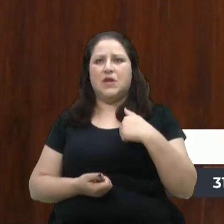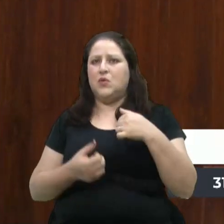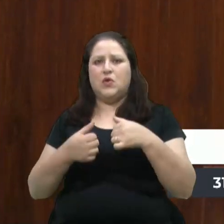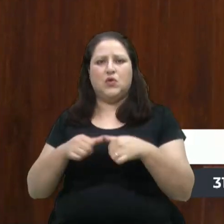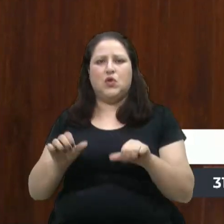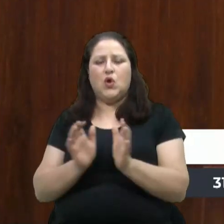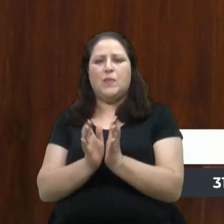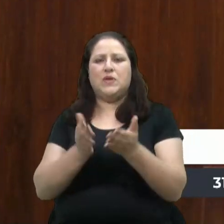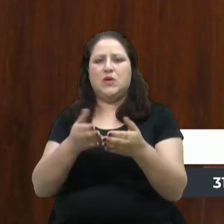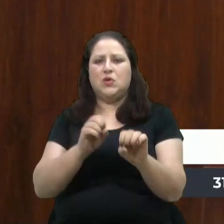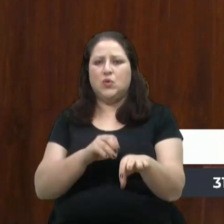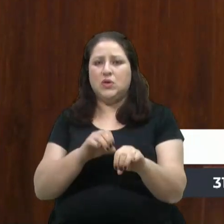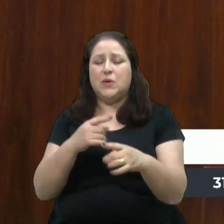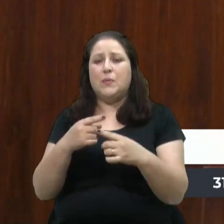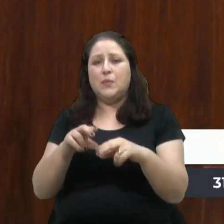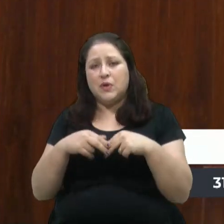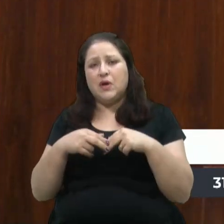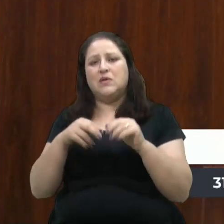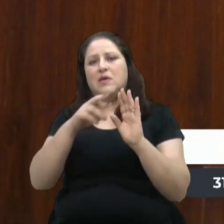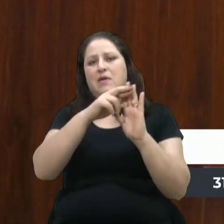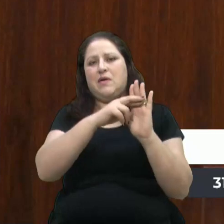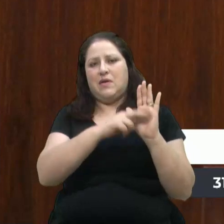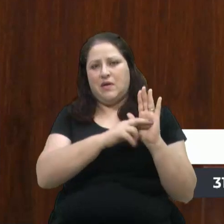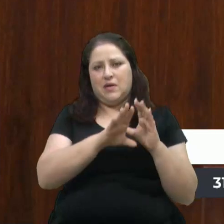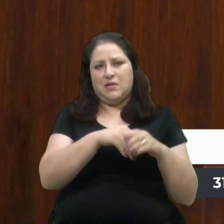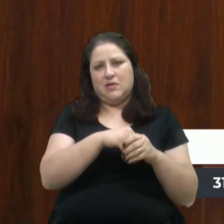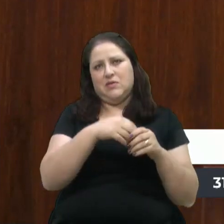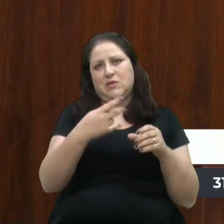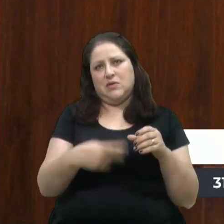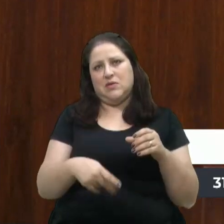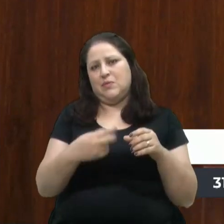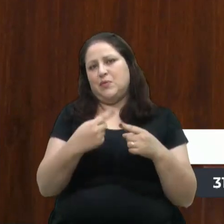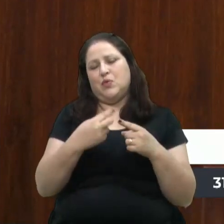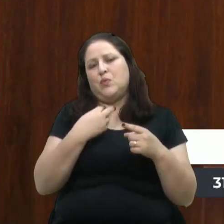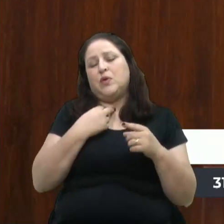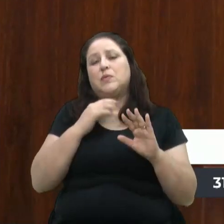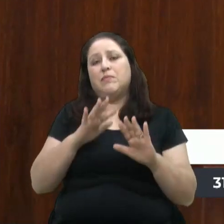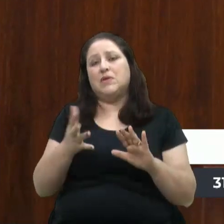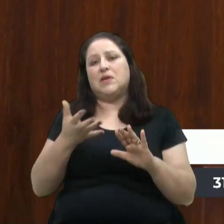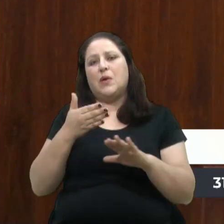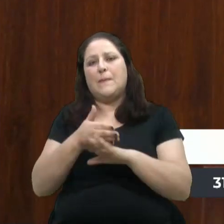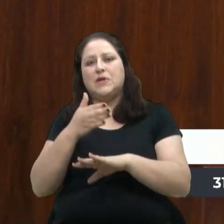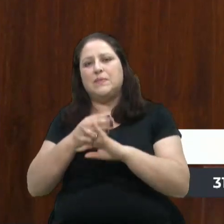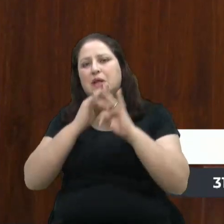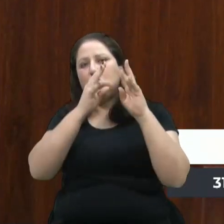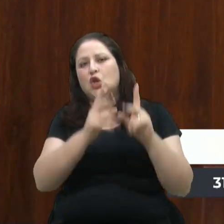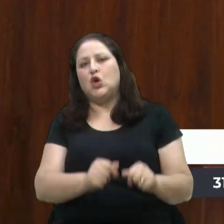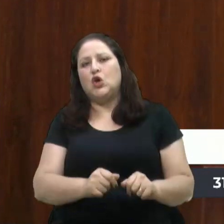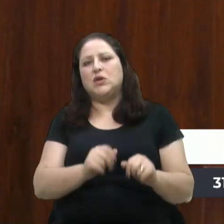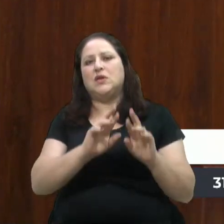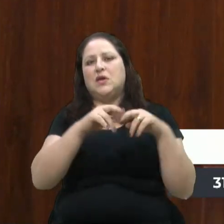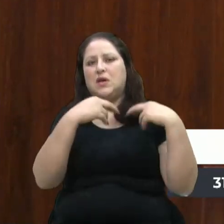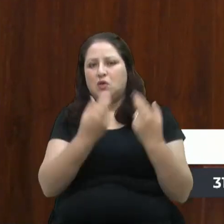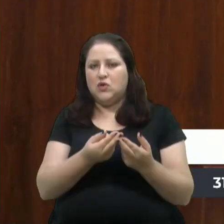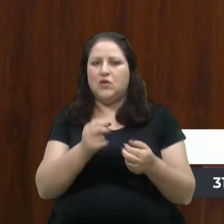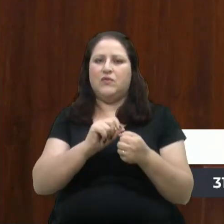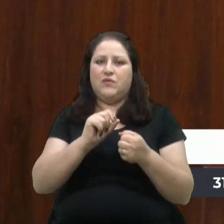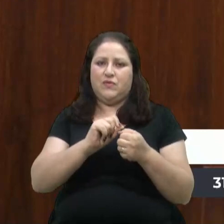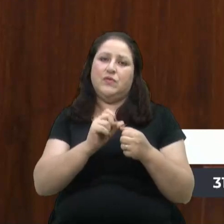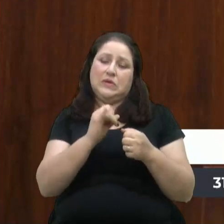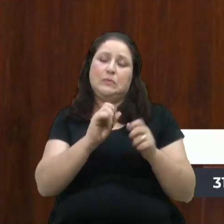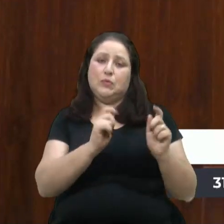na comissão de educação por uma questão regimental de não ser possível mas eu gostaria de participar de todas as reuniões que fosse